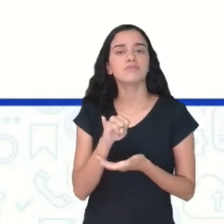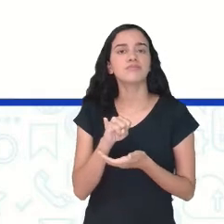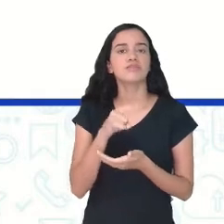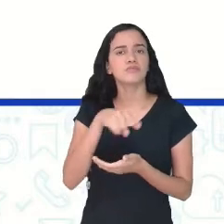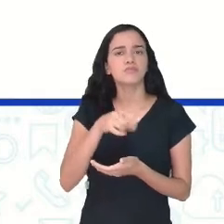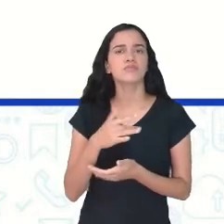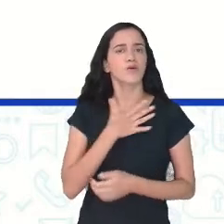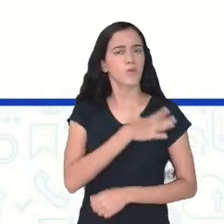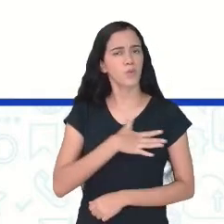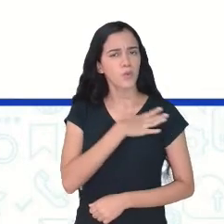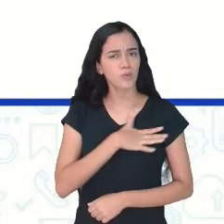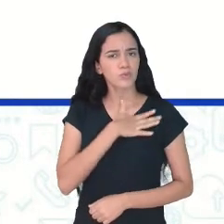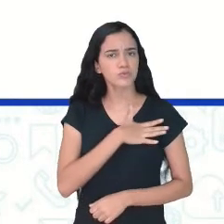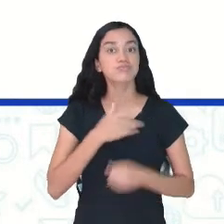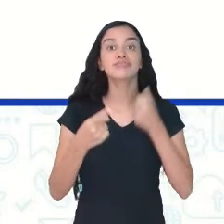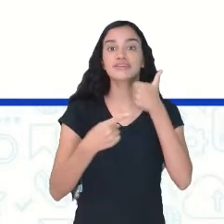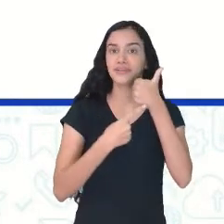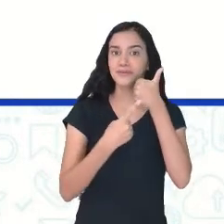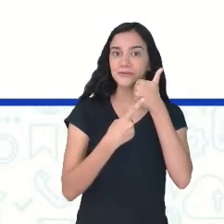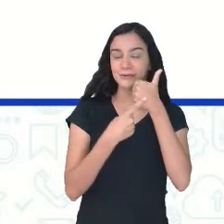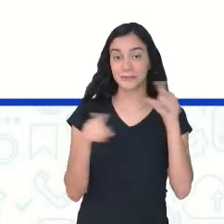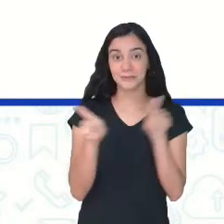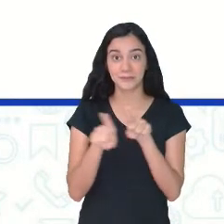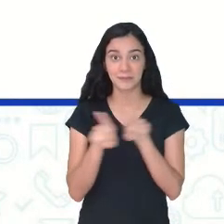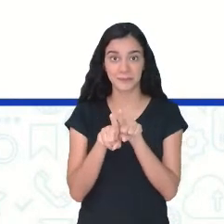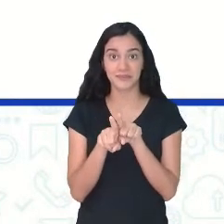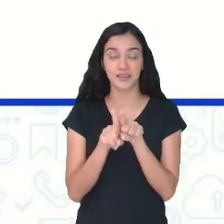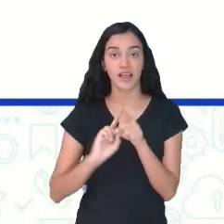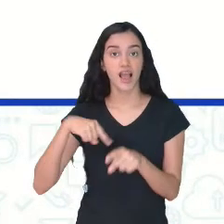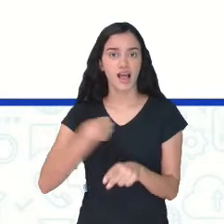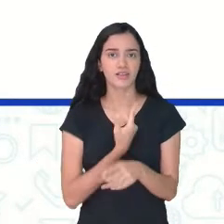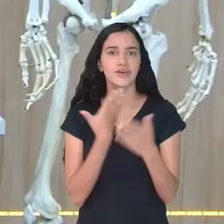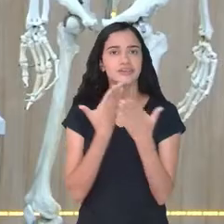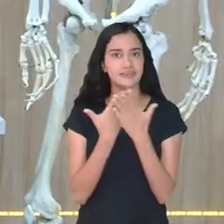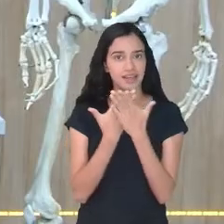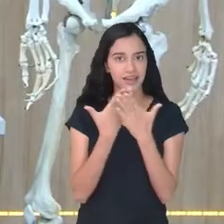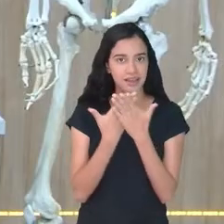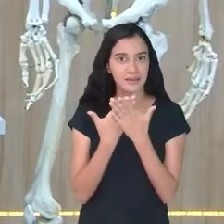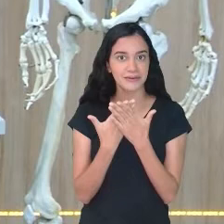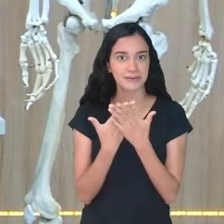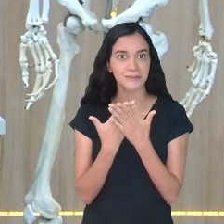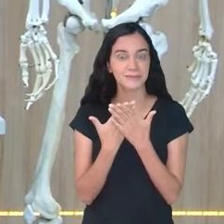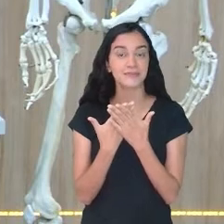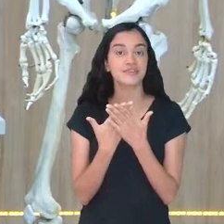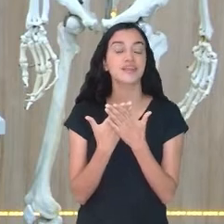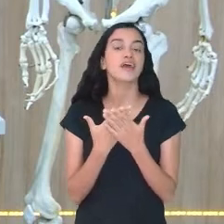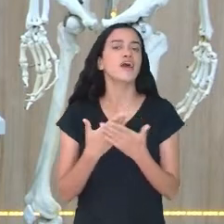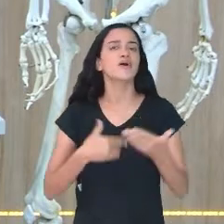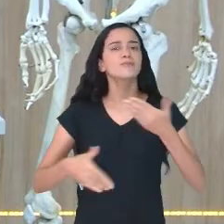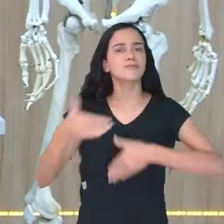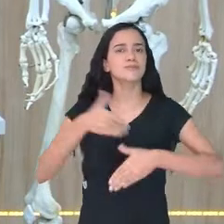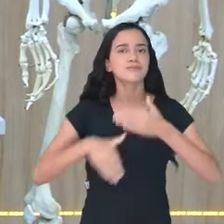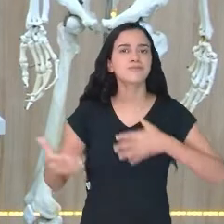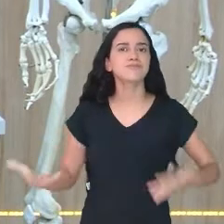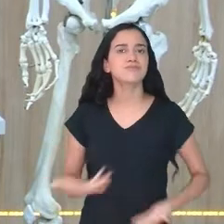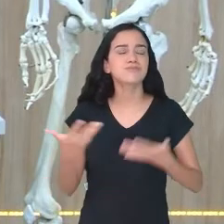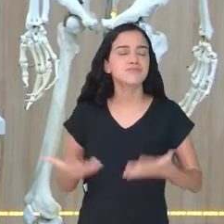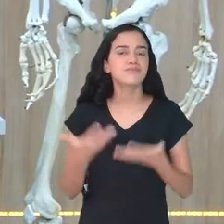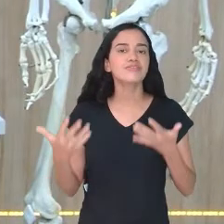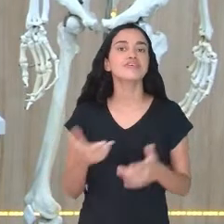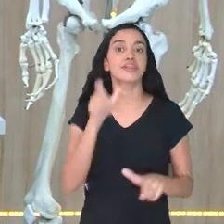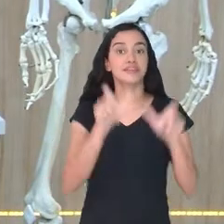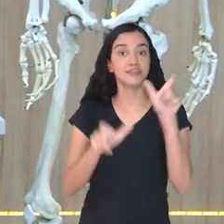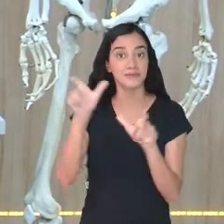se estão gostando e dá um likezinho. Agora, para a nossa aula ficar mais interativa e que atinja o maior número